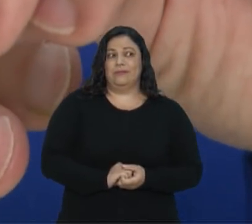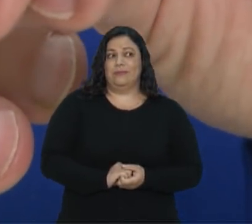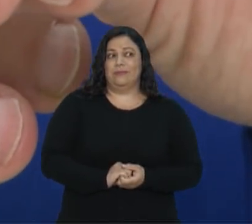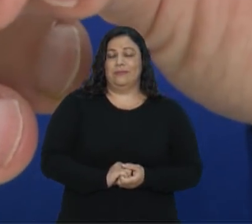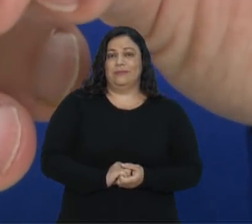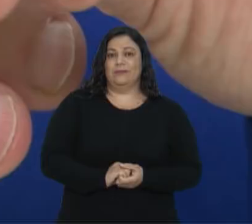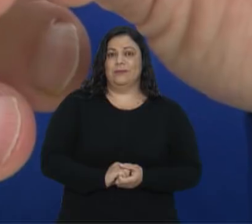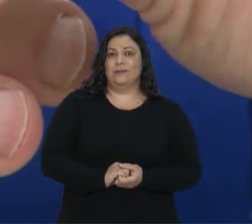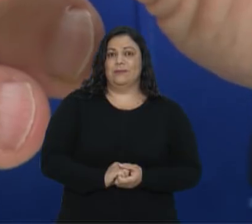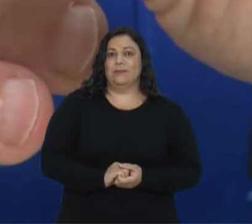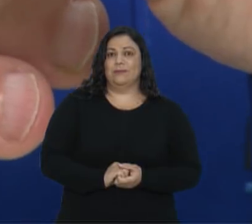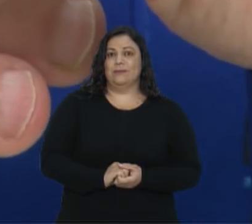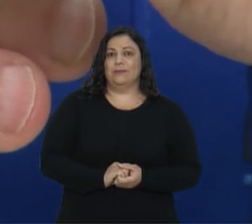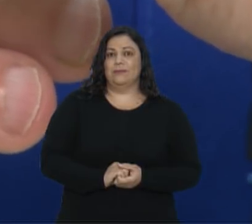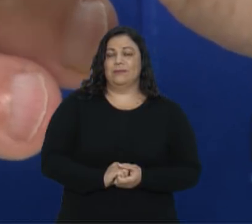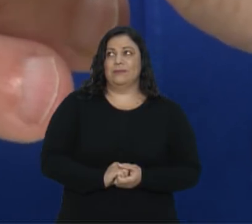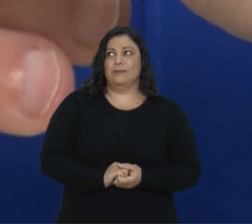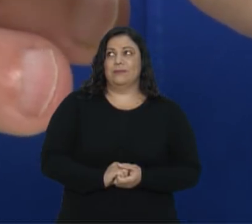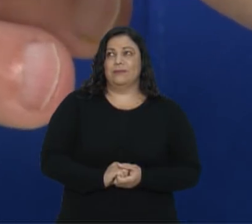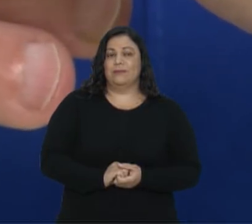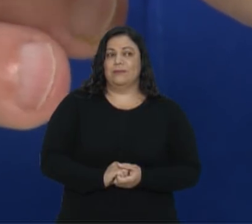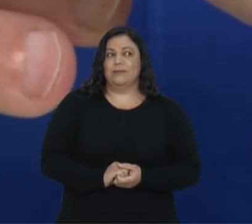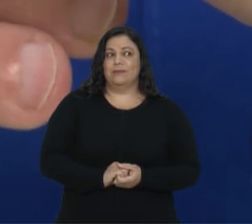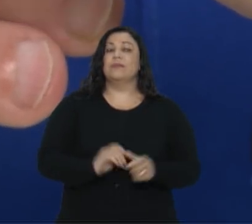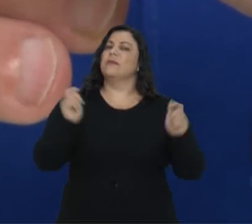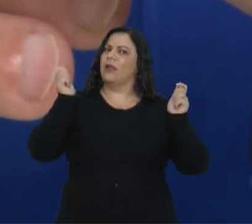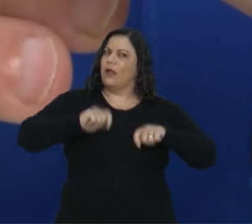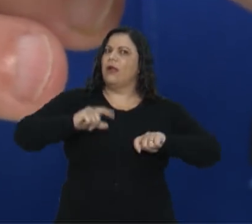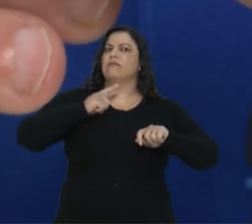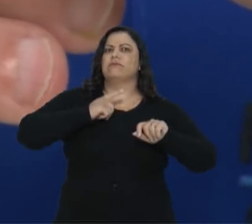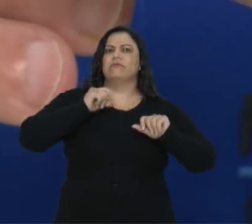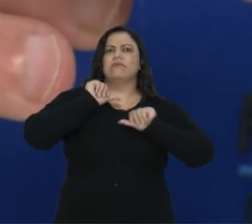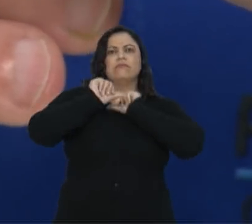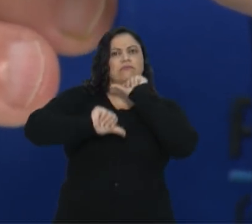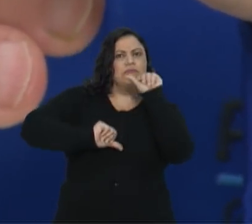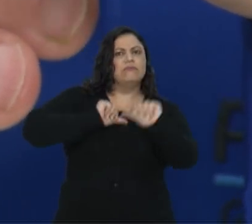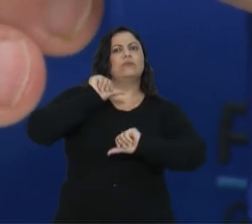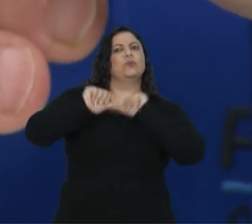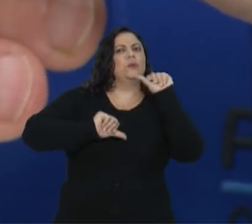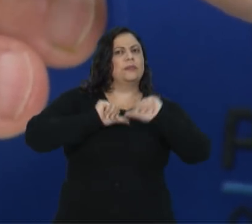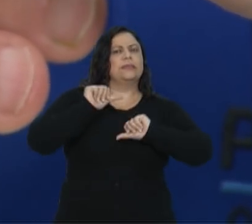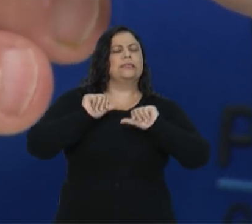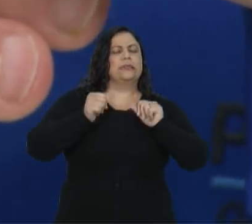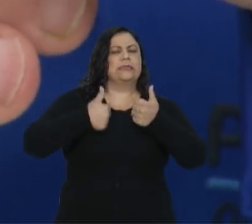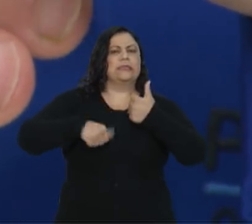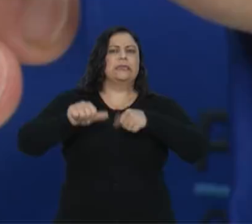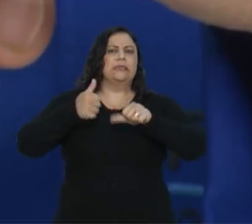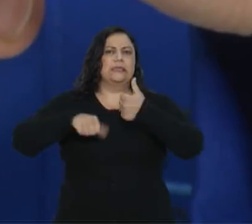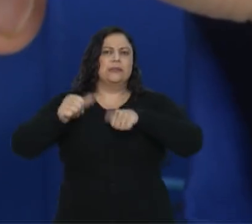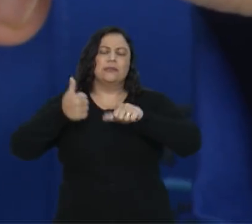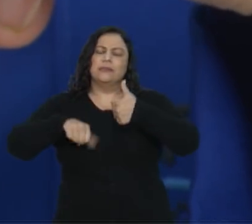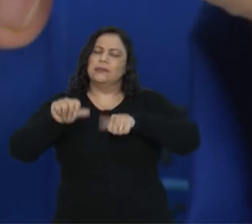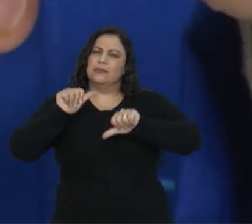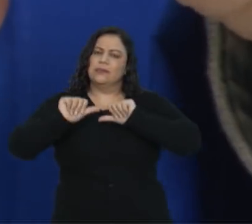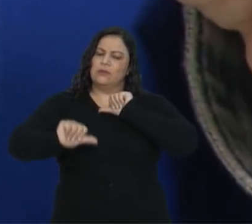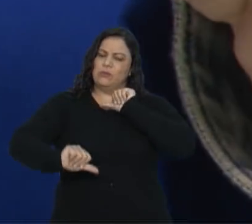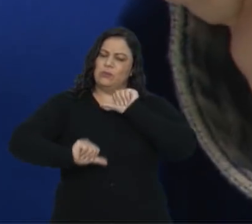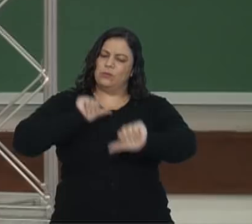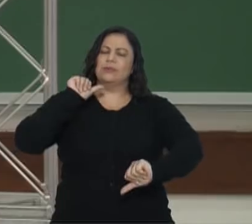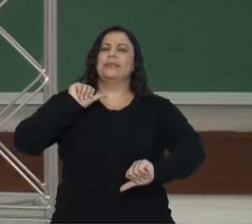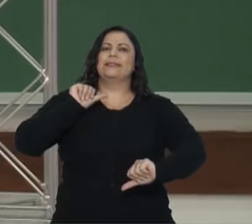a produção, né, da chama. Então eu tenho uma reação química acontecendo aqui. Eu tenho uma transformação